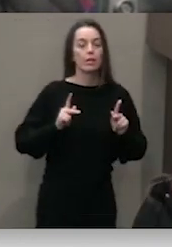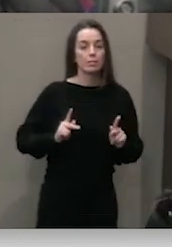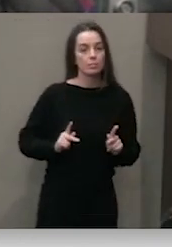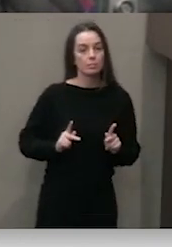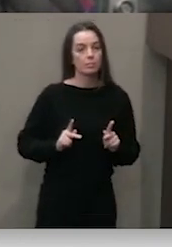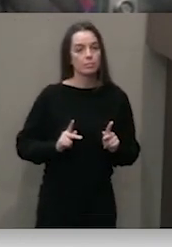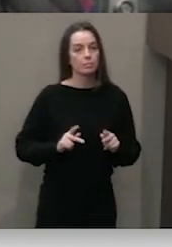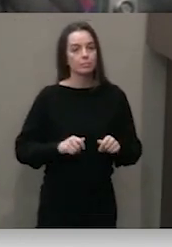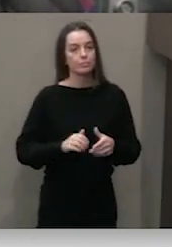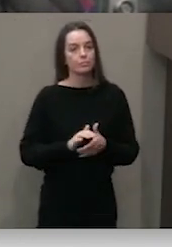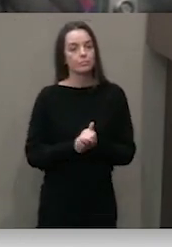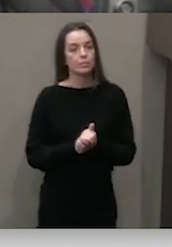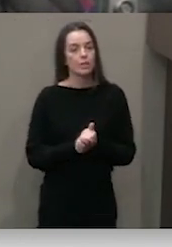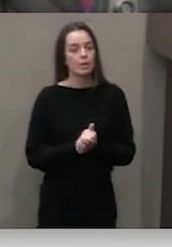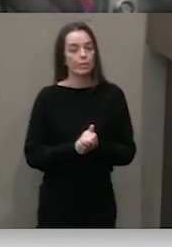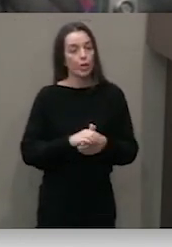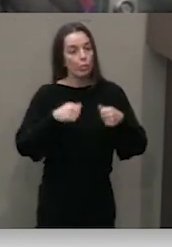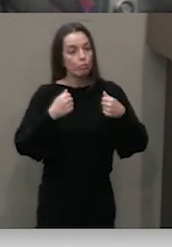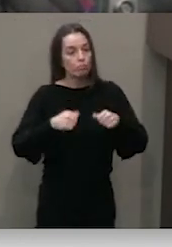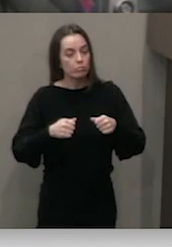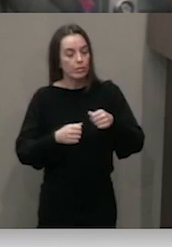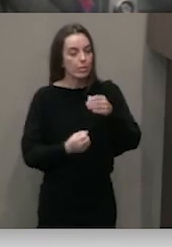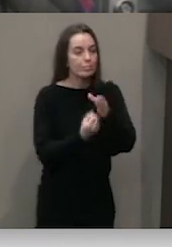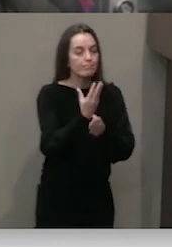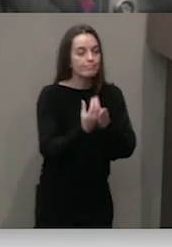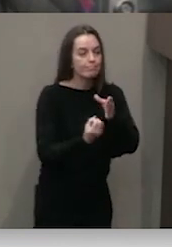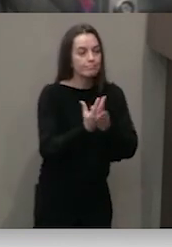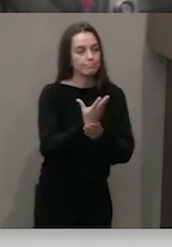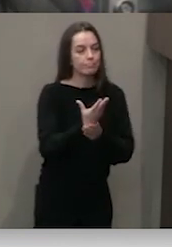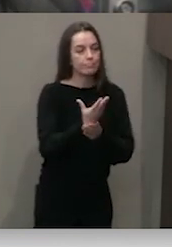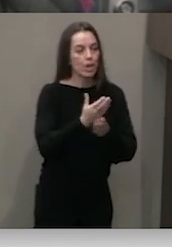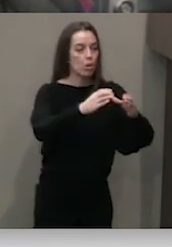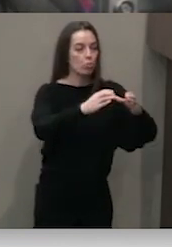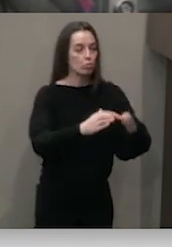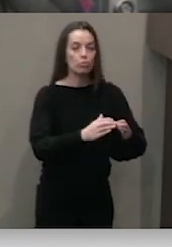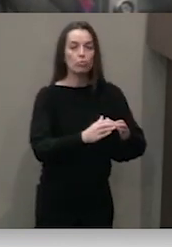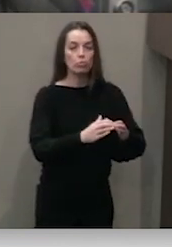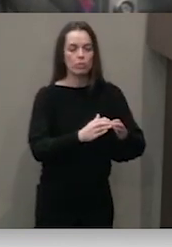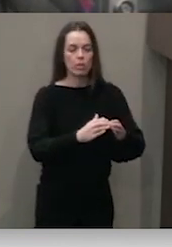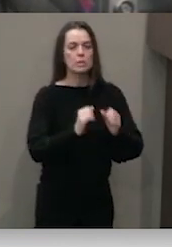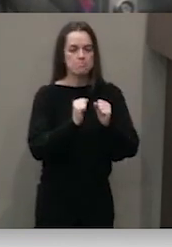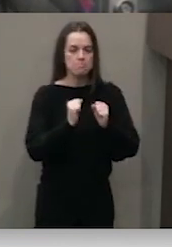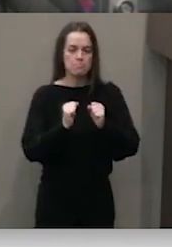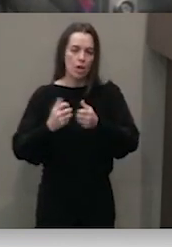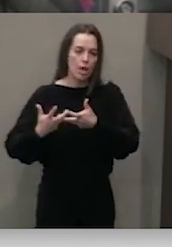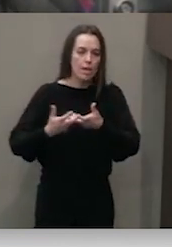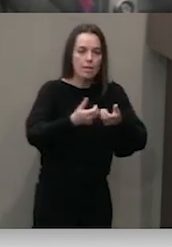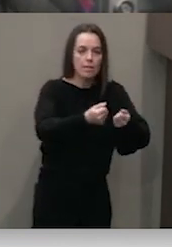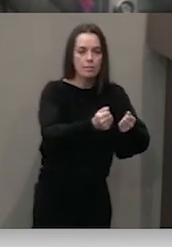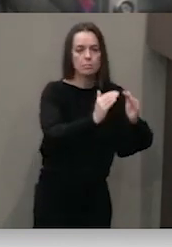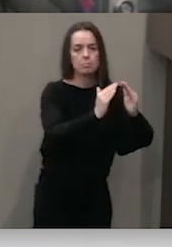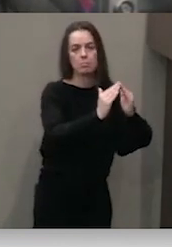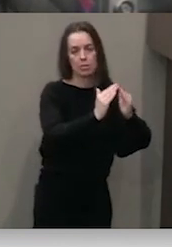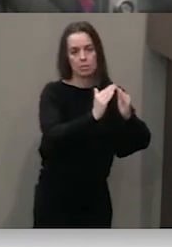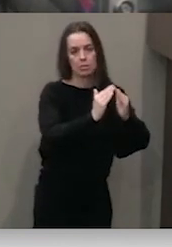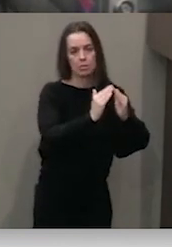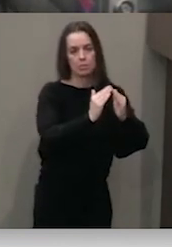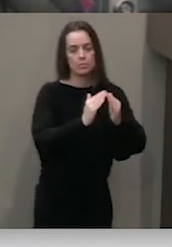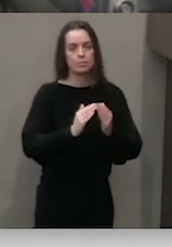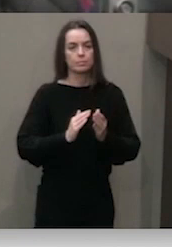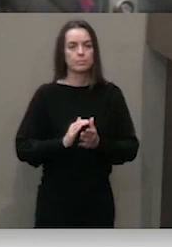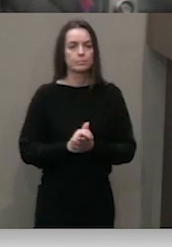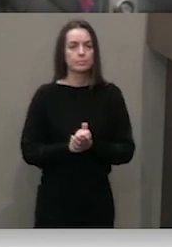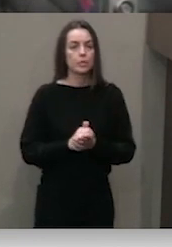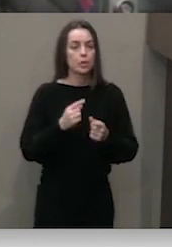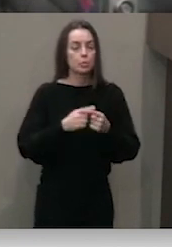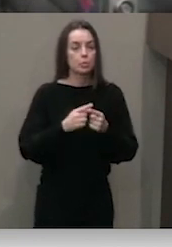gerar um núcleo habitacional que venha a abranger essas pessoas que vão vir, porque